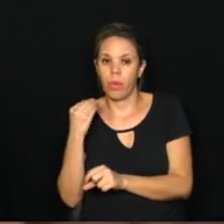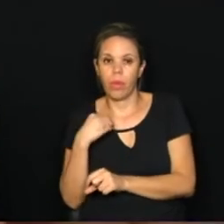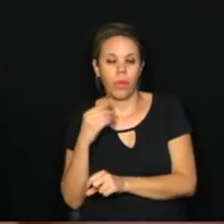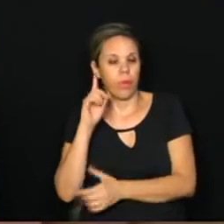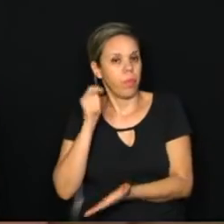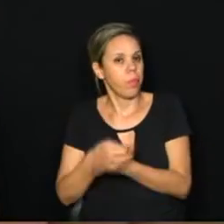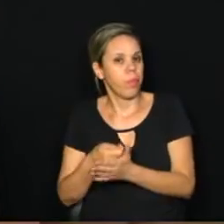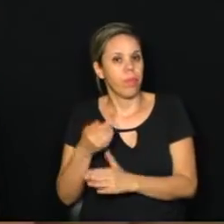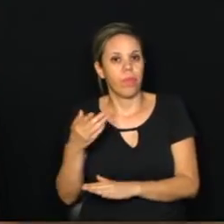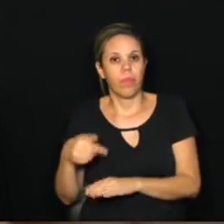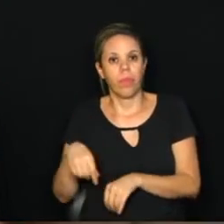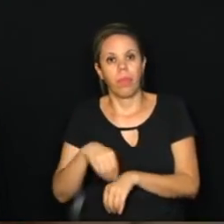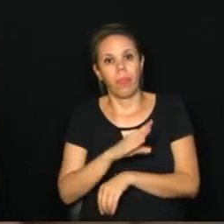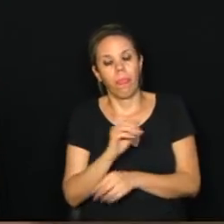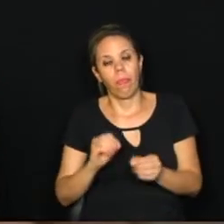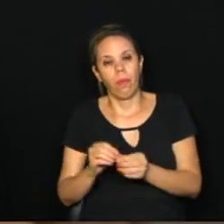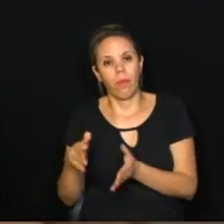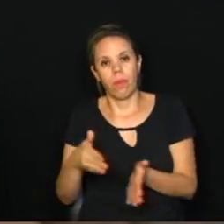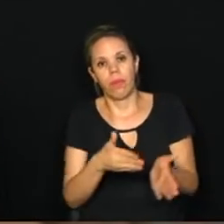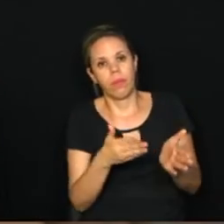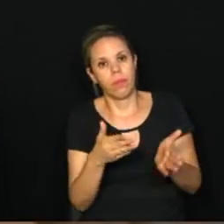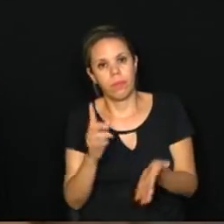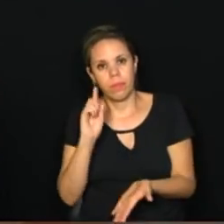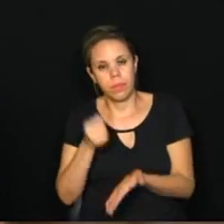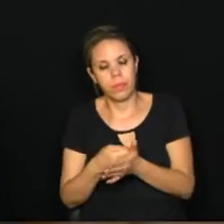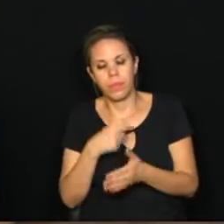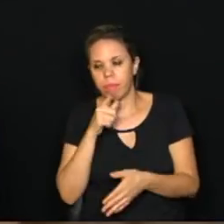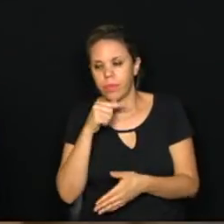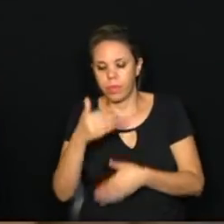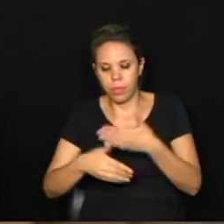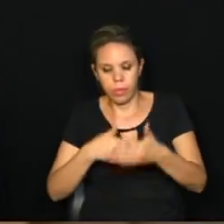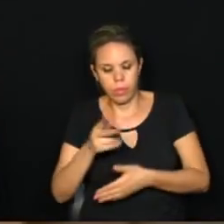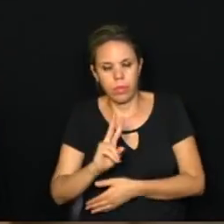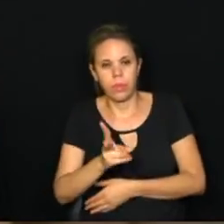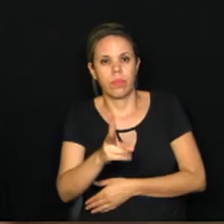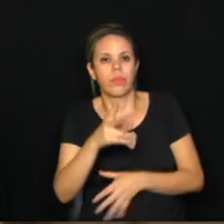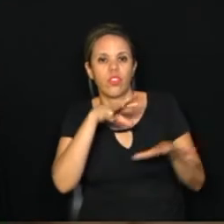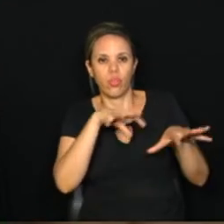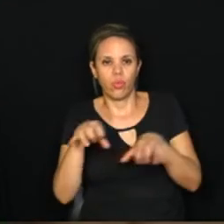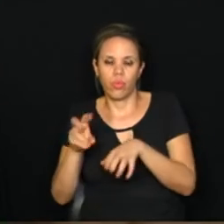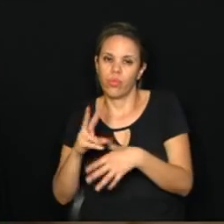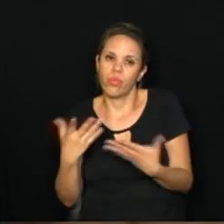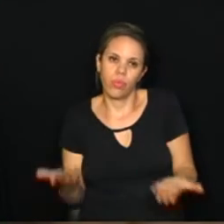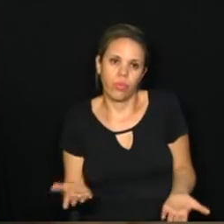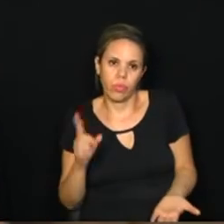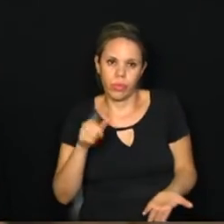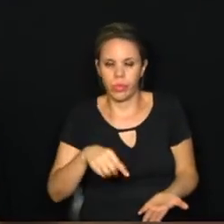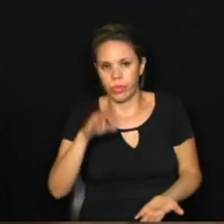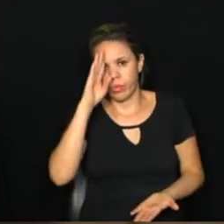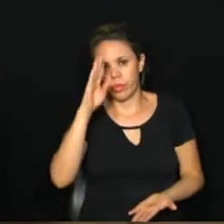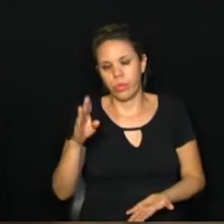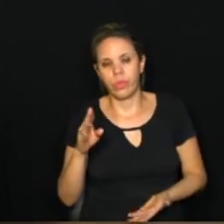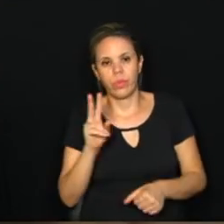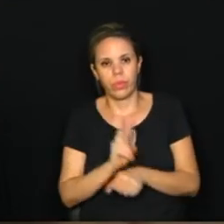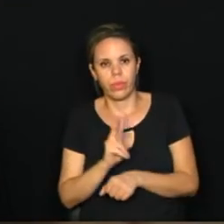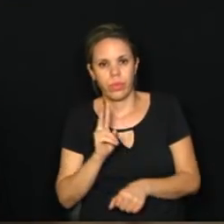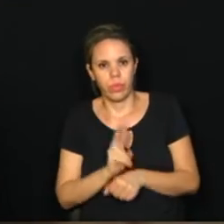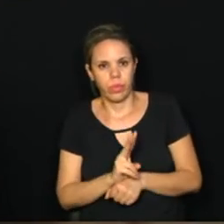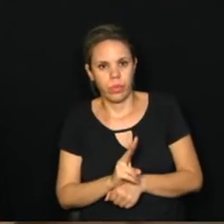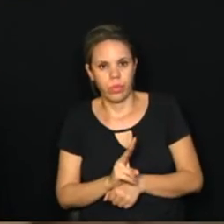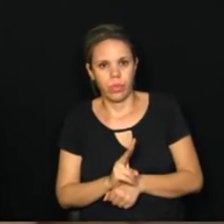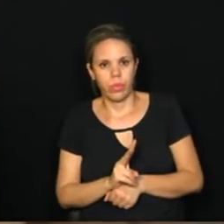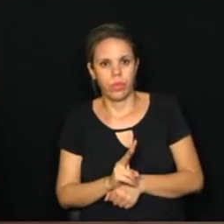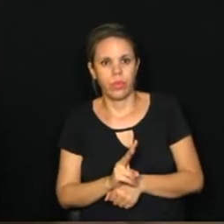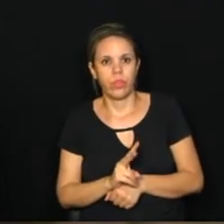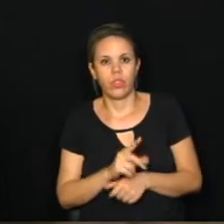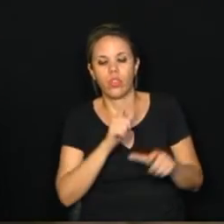garante a evapotranspiração, se não garante o ciclo da água e o regime de chuvas, e para isso é fundamental a proteção dos